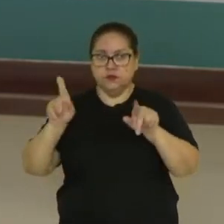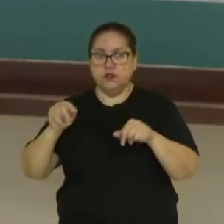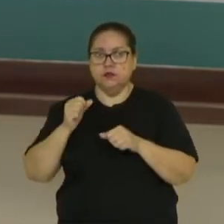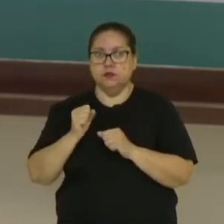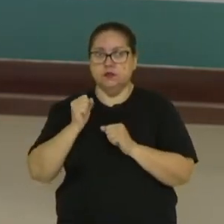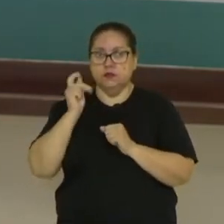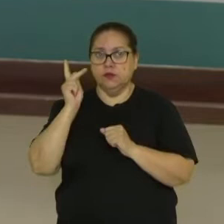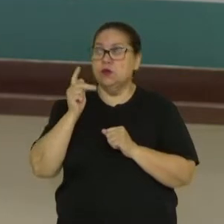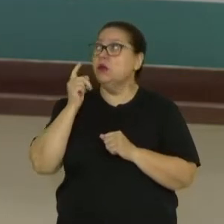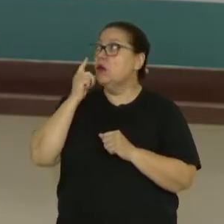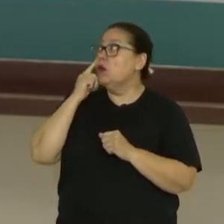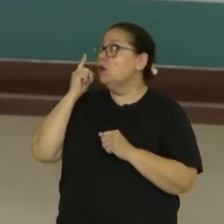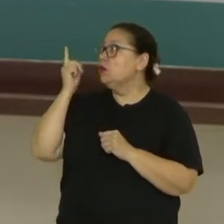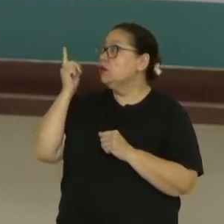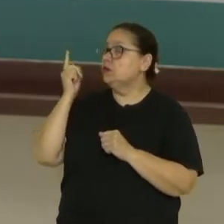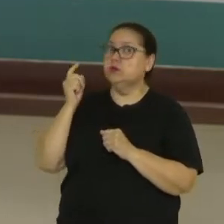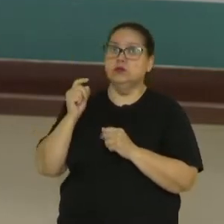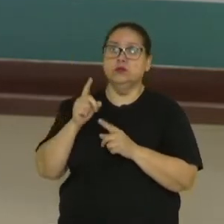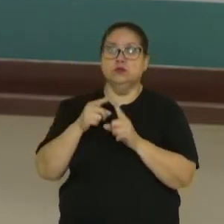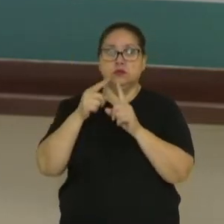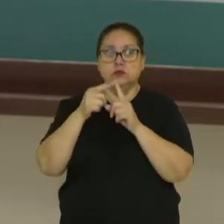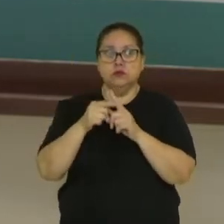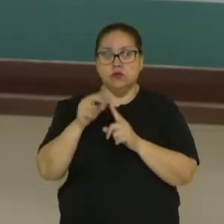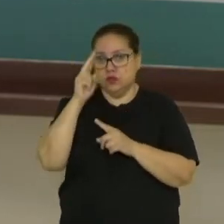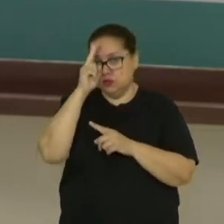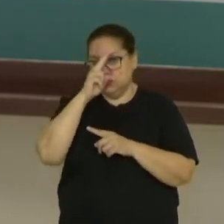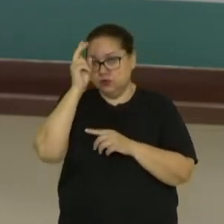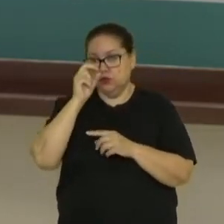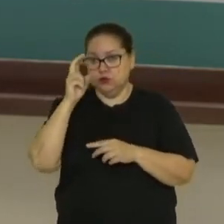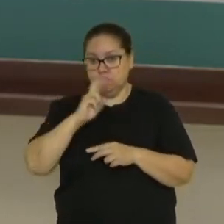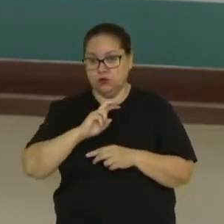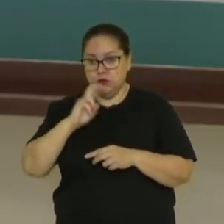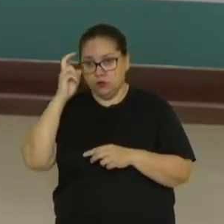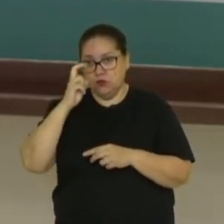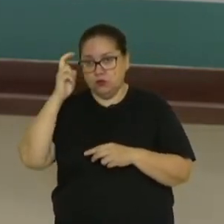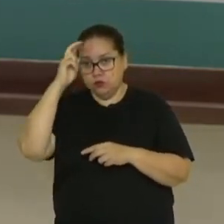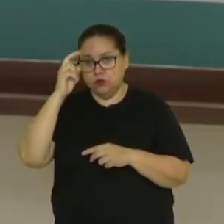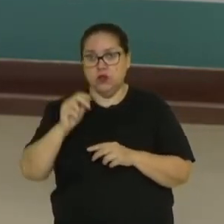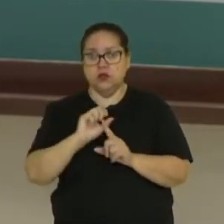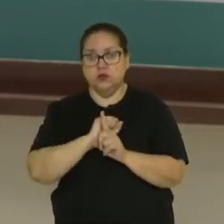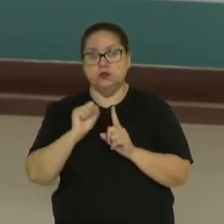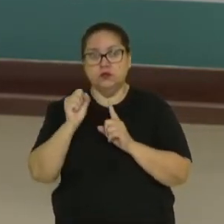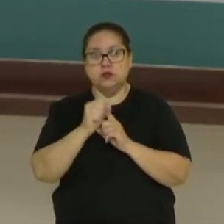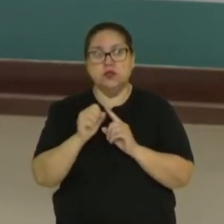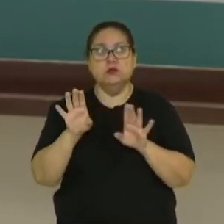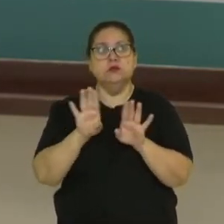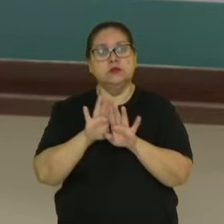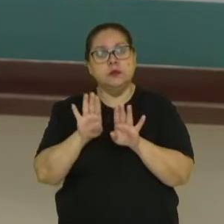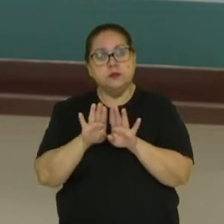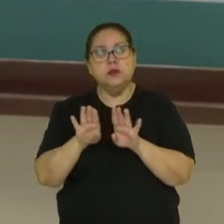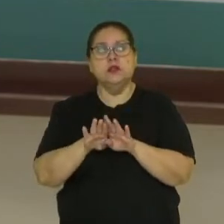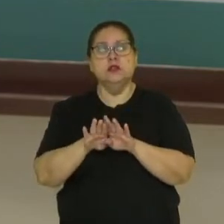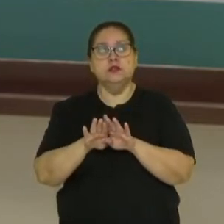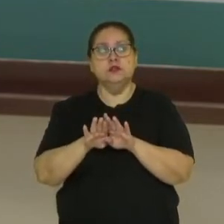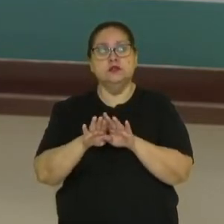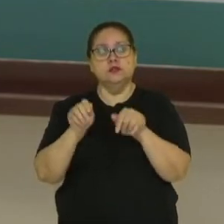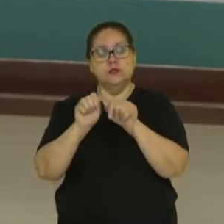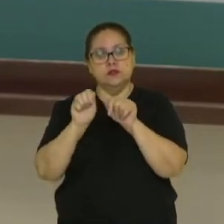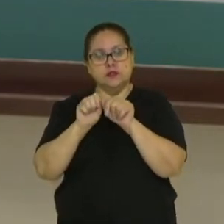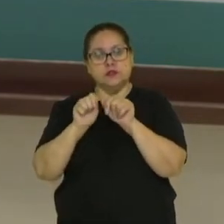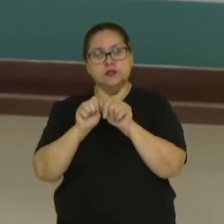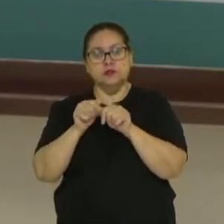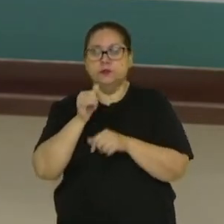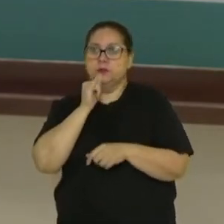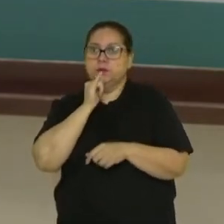bom? Então, no entanto, os aspectos de caráter histórico, cultural e social também são considerados na sua formulação, como